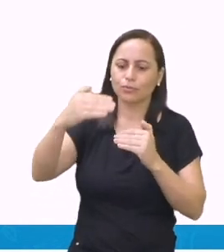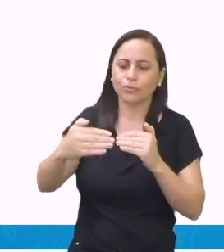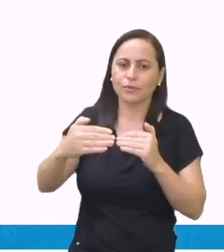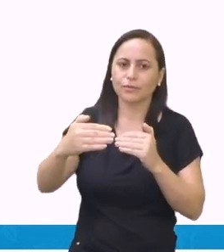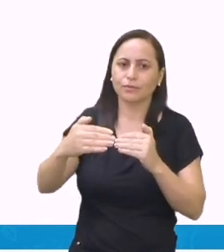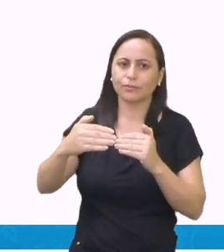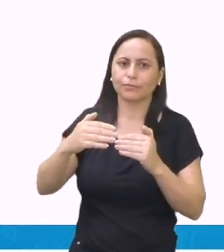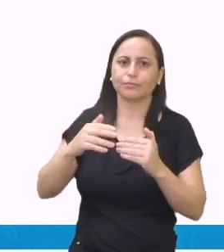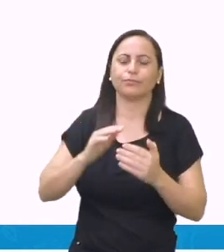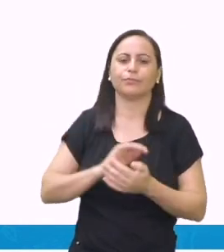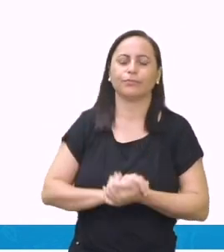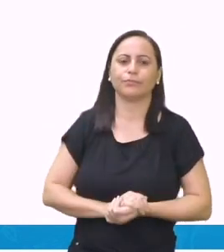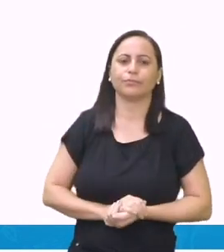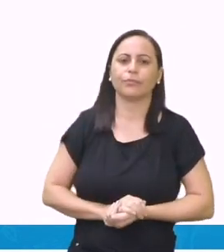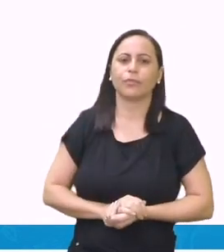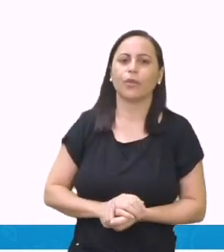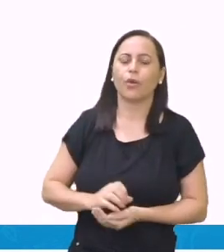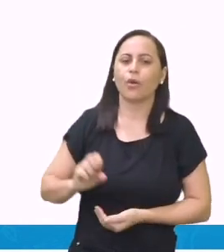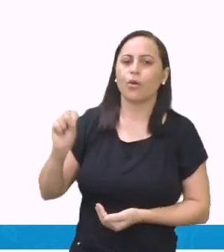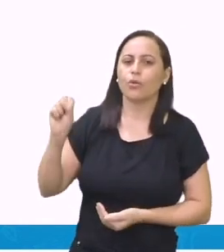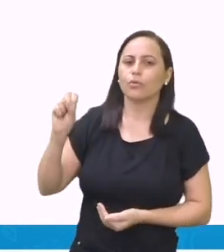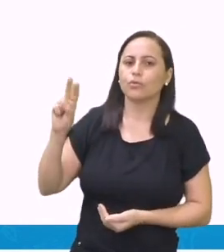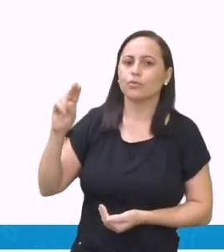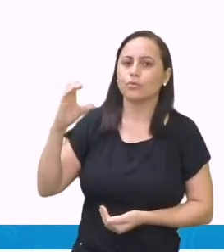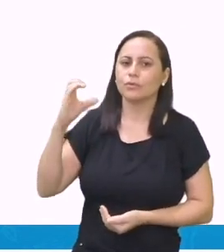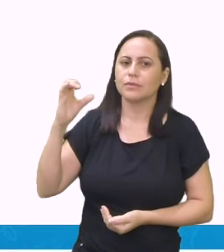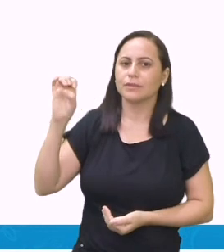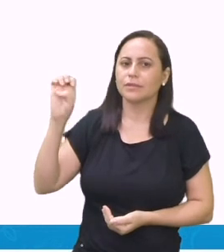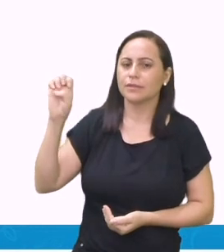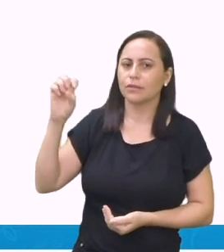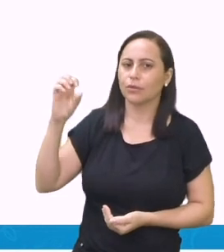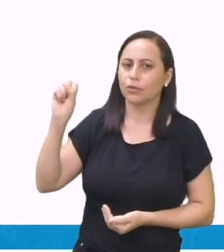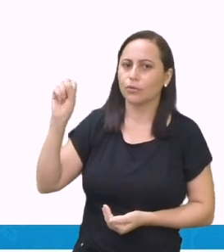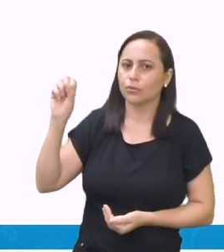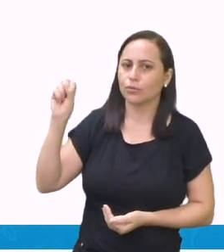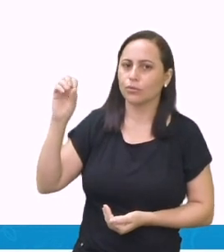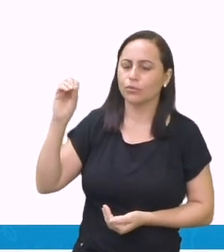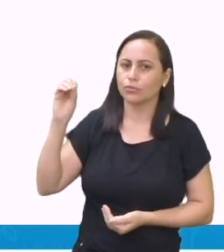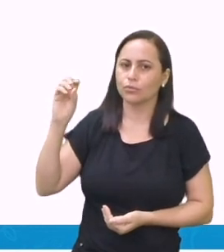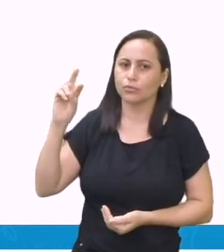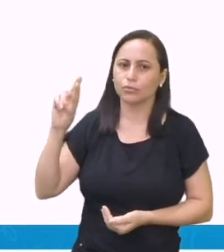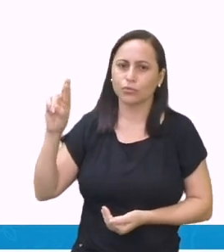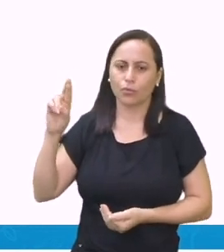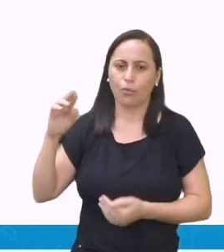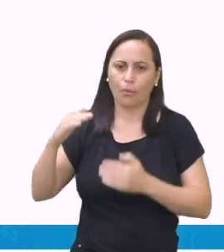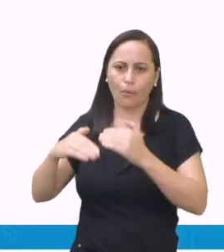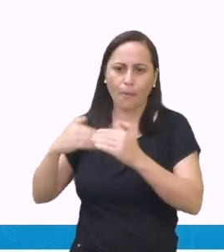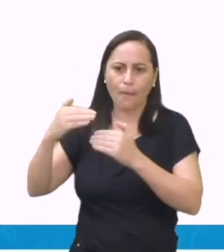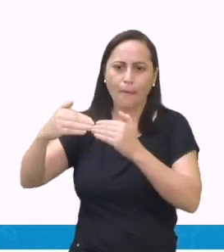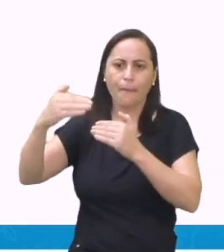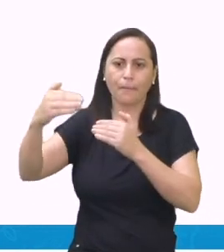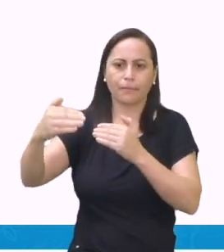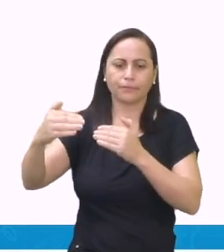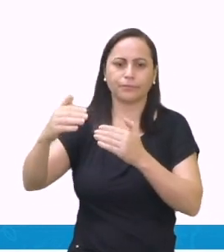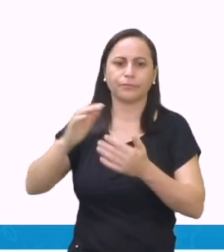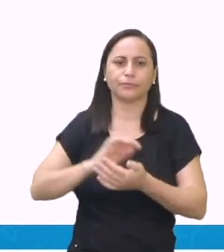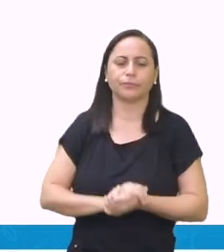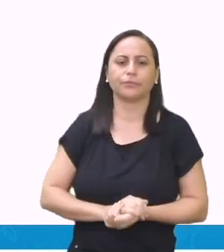é sucessor? Aquele que vem depois. Olha o exemplo. Depois